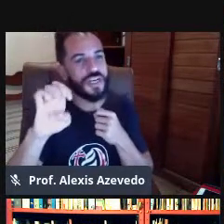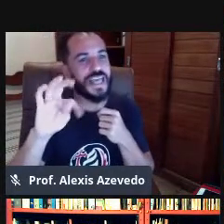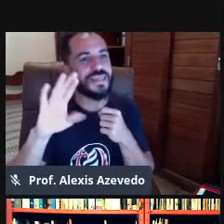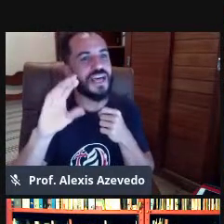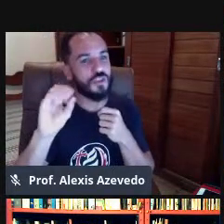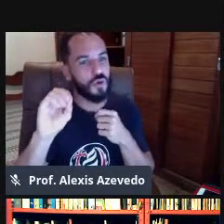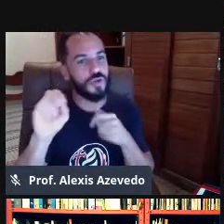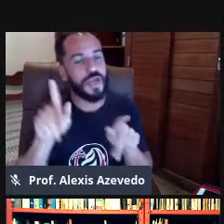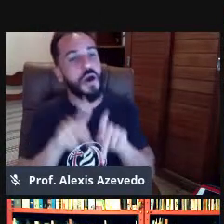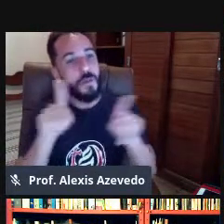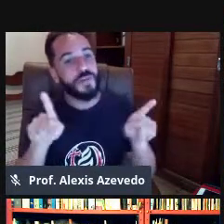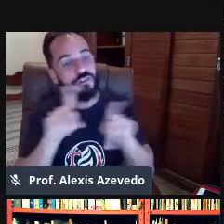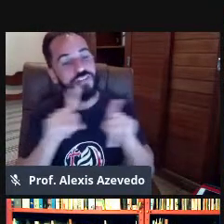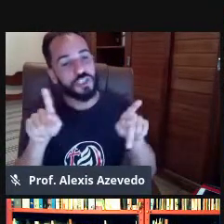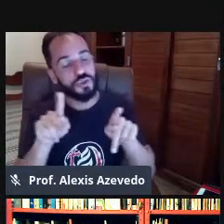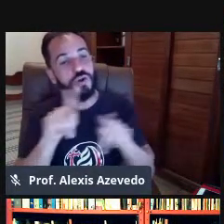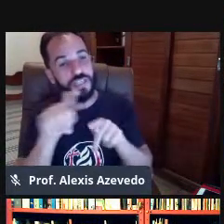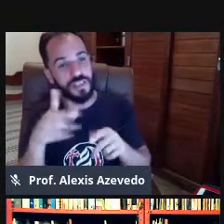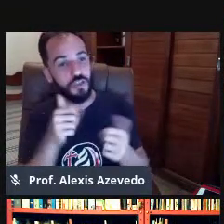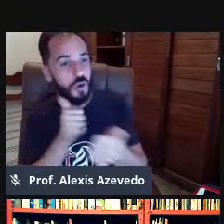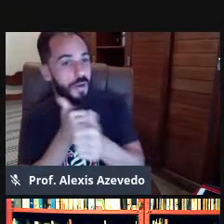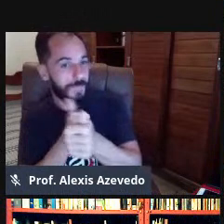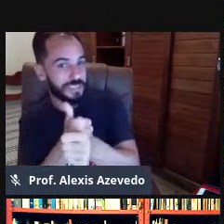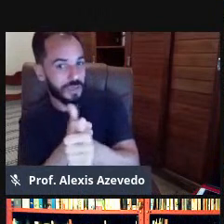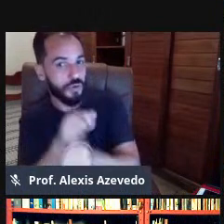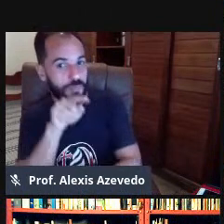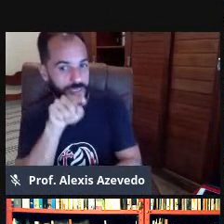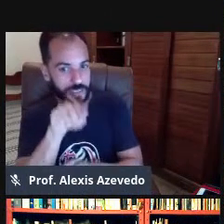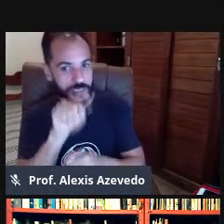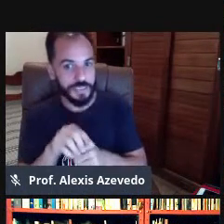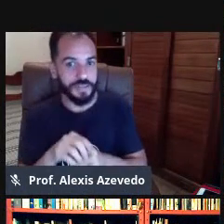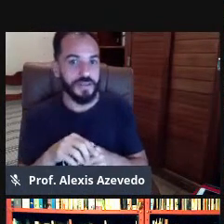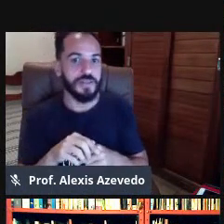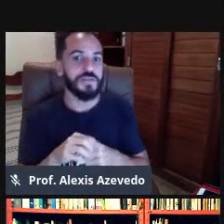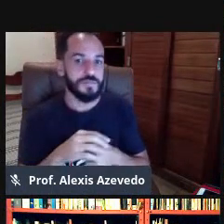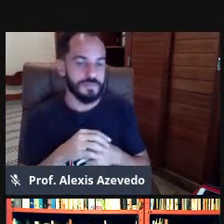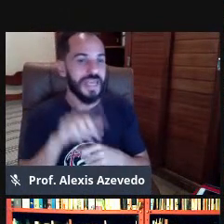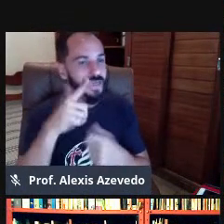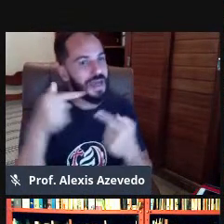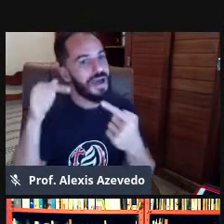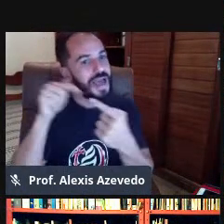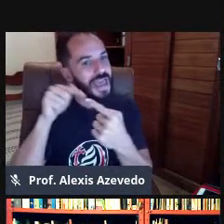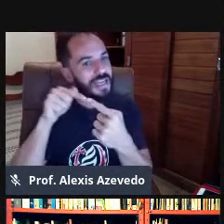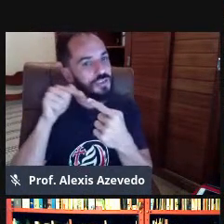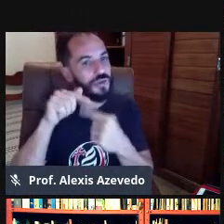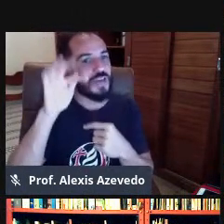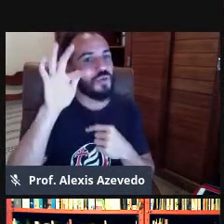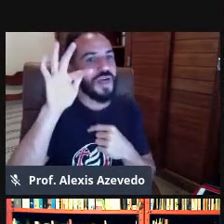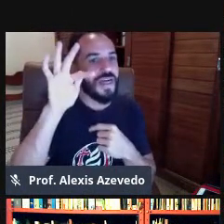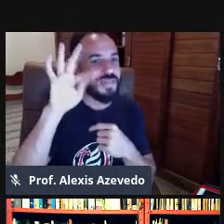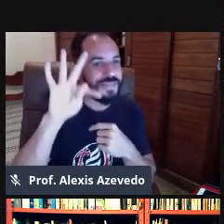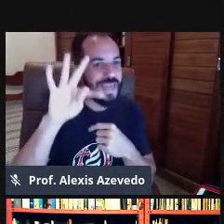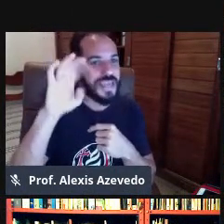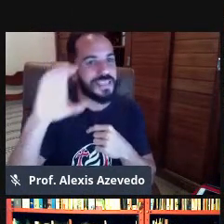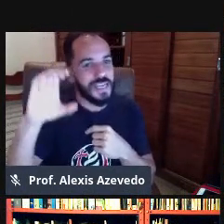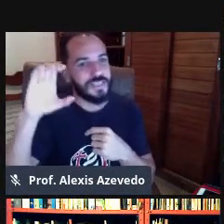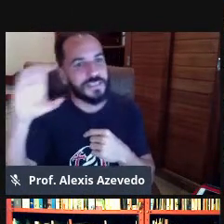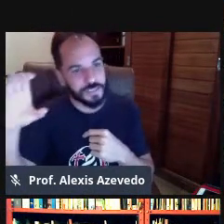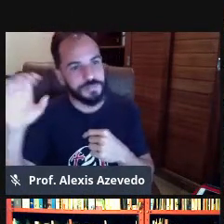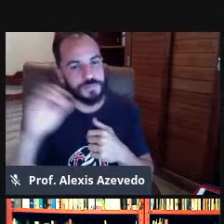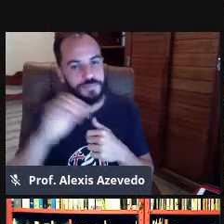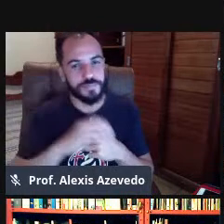as optativas, né, porque está relacionado ao TCC. Né? A atividade de habilitação está relacionada ao